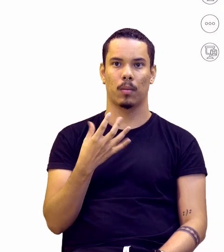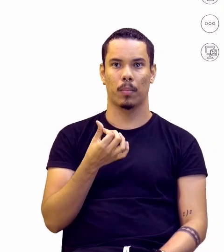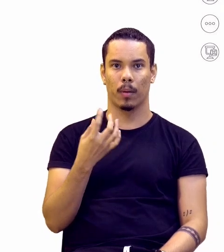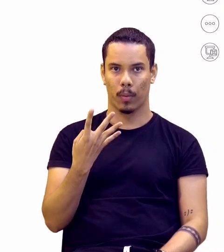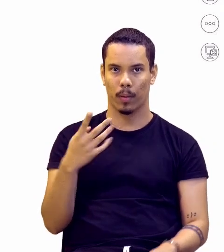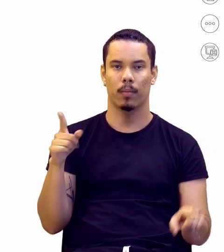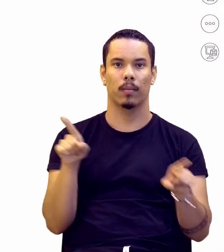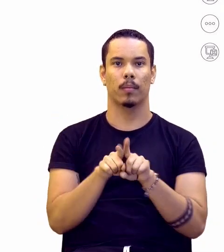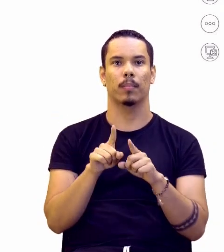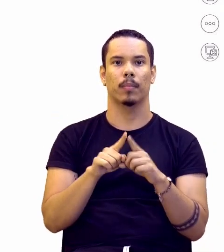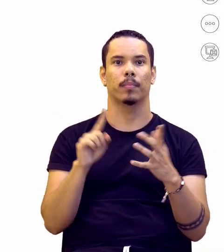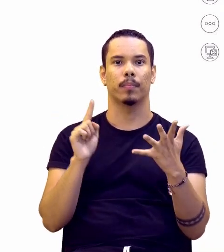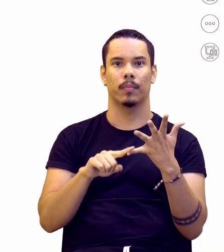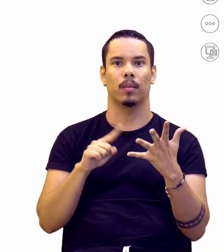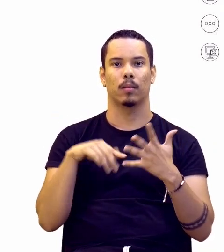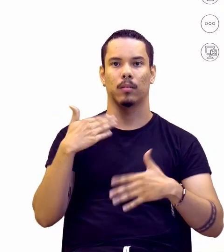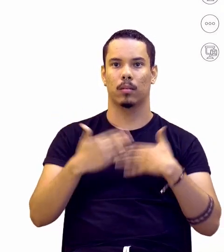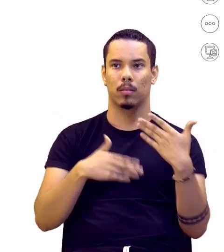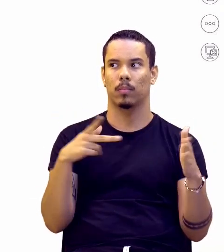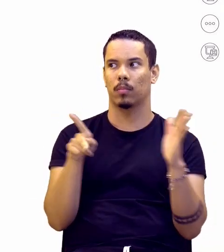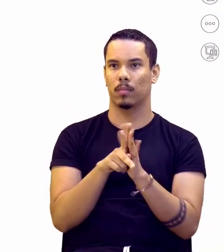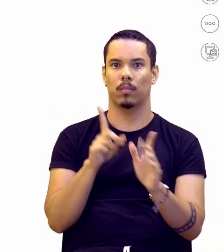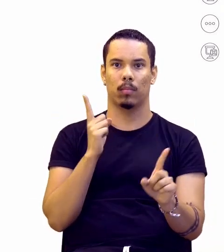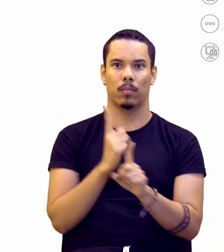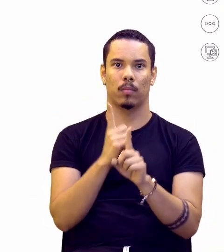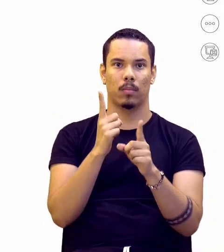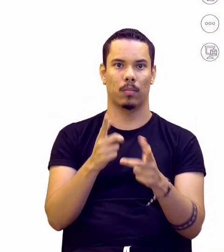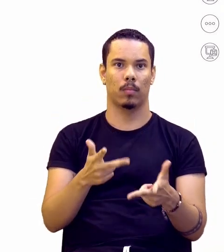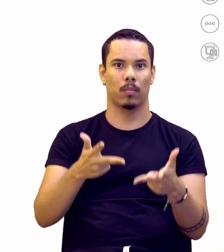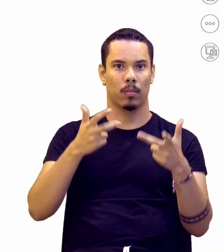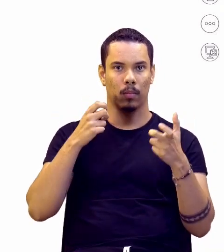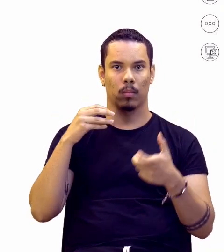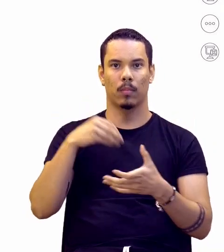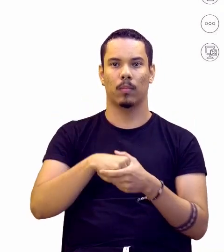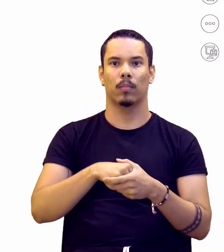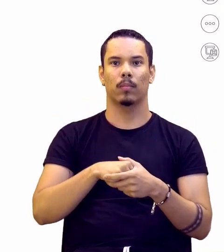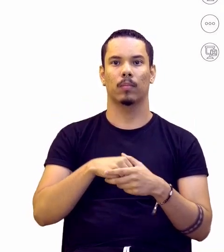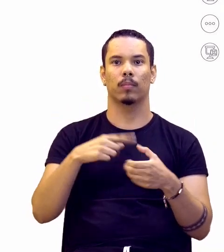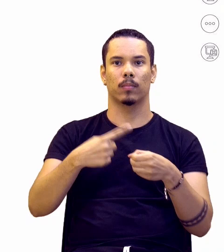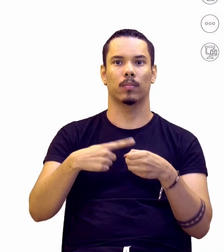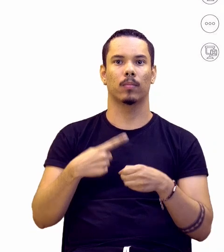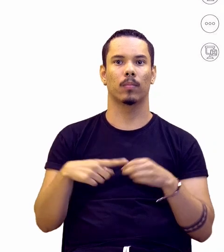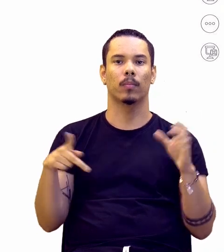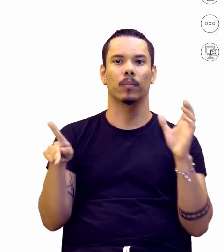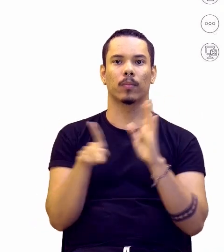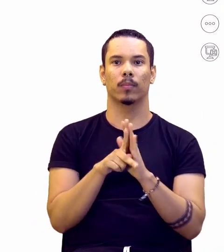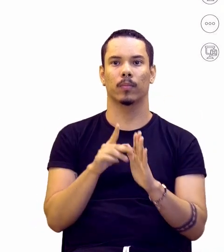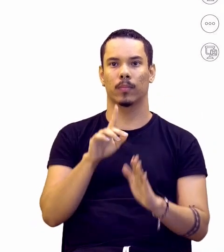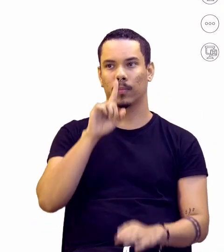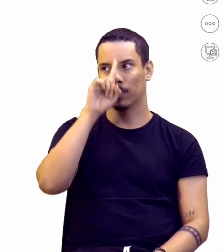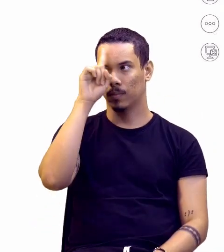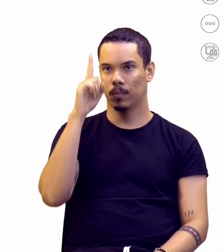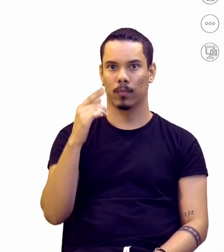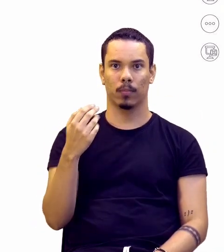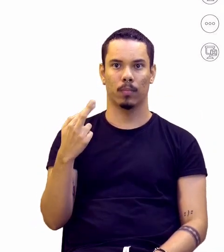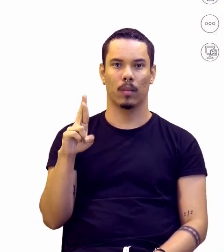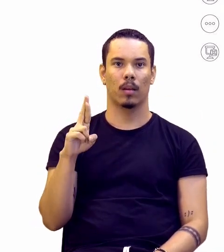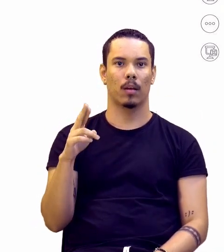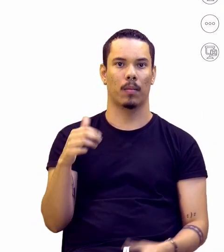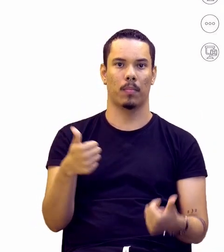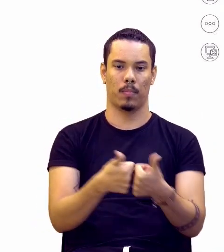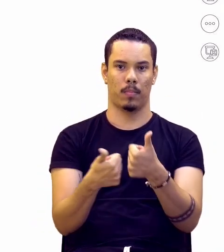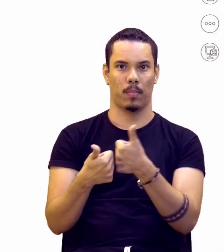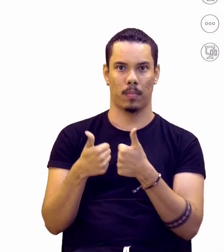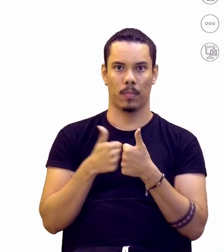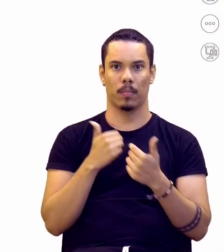E, o desenvolvimento de um notável parque industrial nas cidades surgidas ao longo da BR-364, a partir